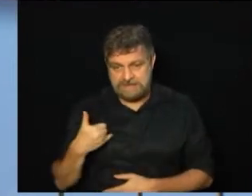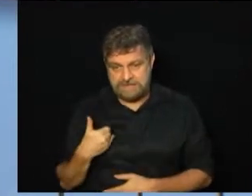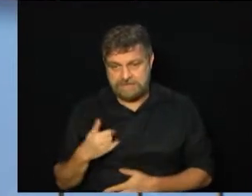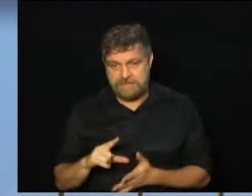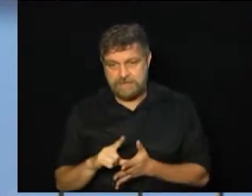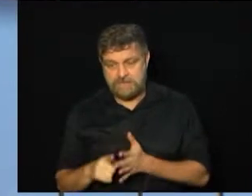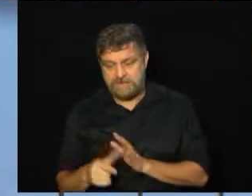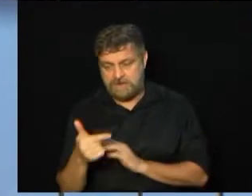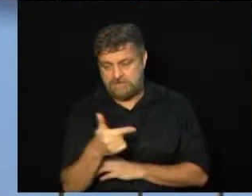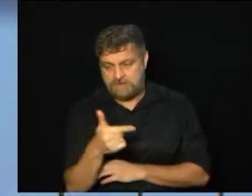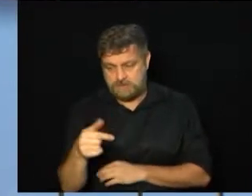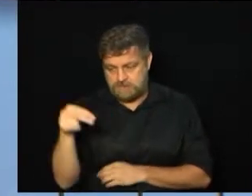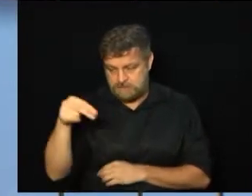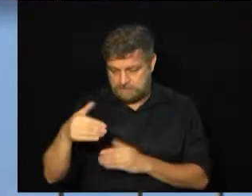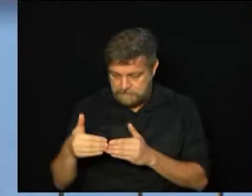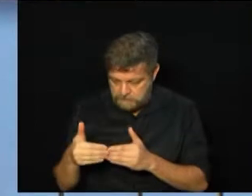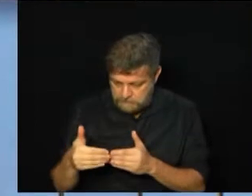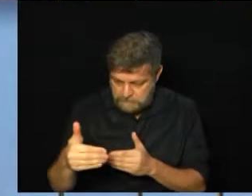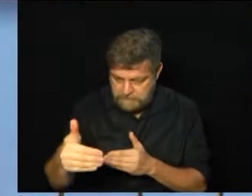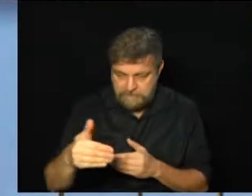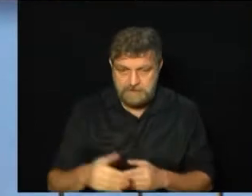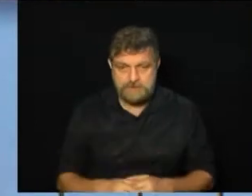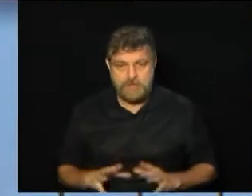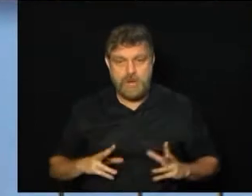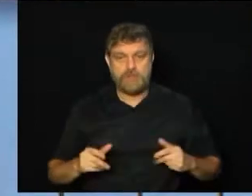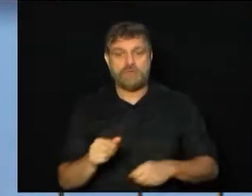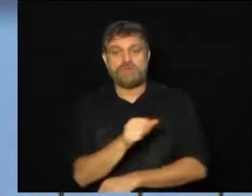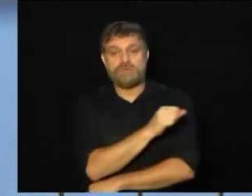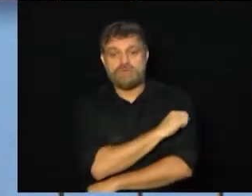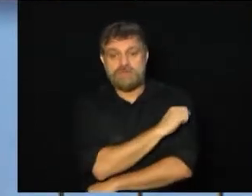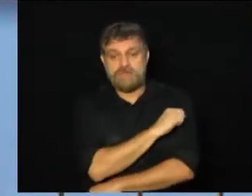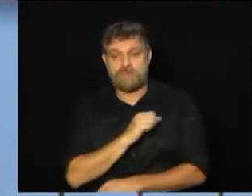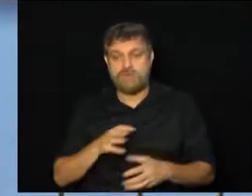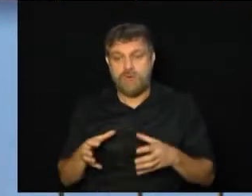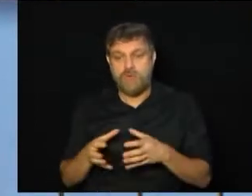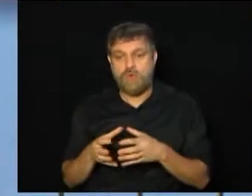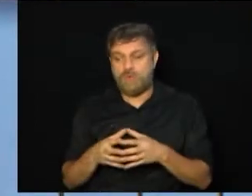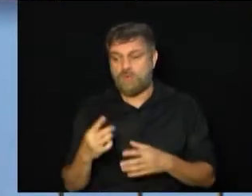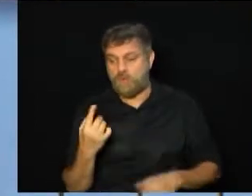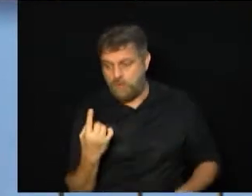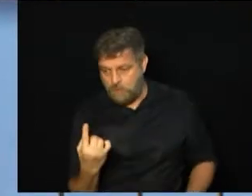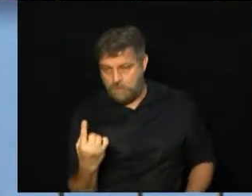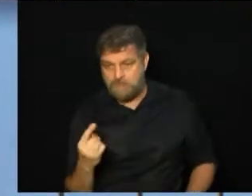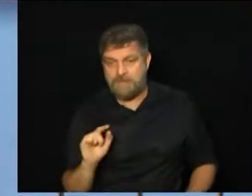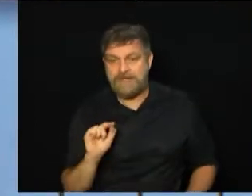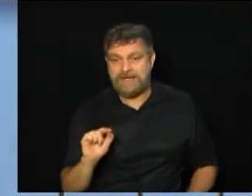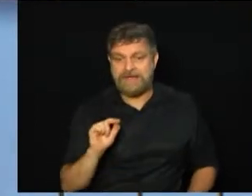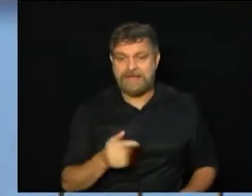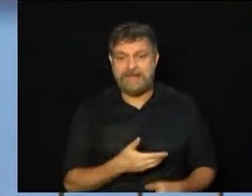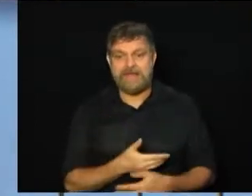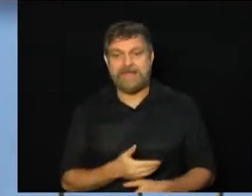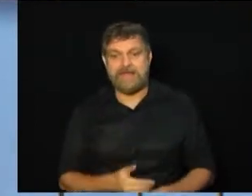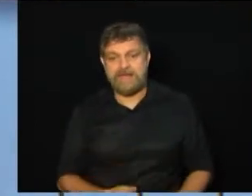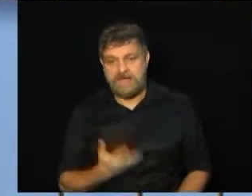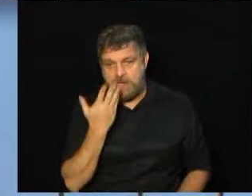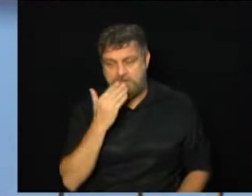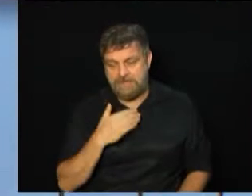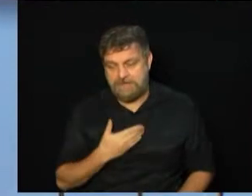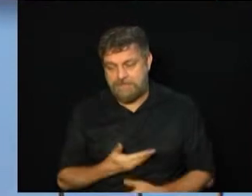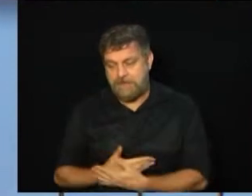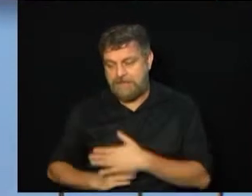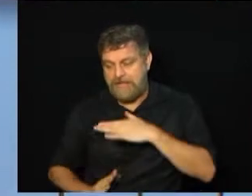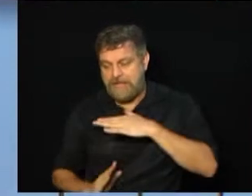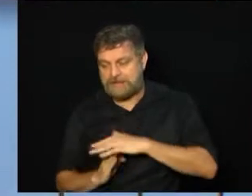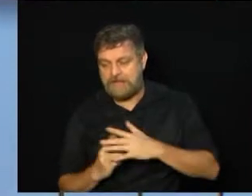do dia 22 de novembro, todos os estudantes também do agrupamento 1, que são as crianças com idade até 1 ano e